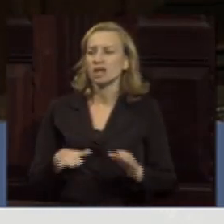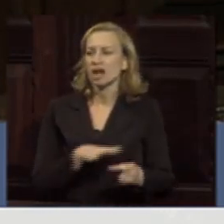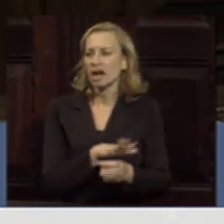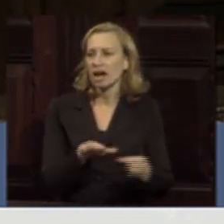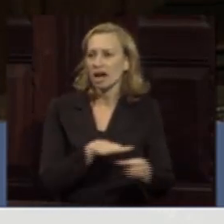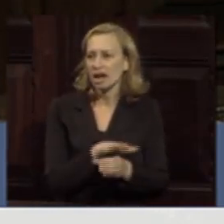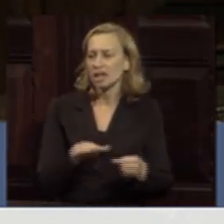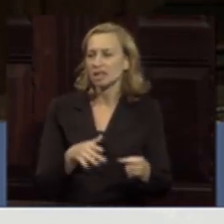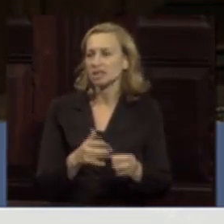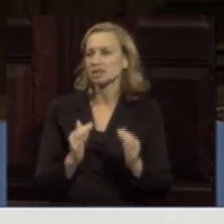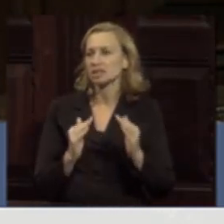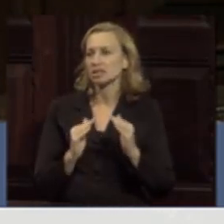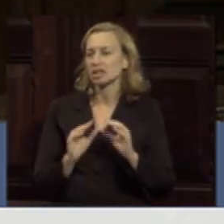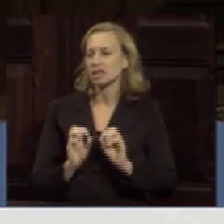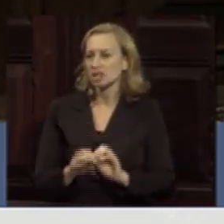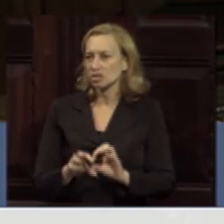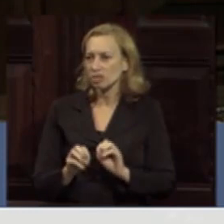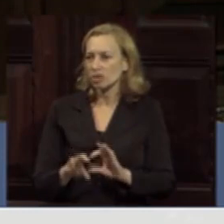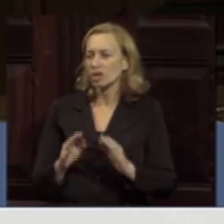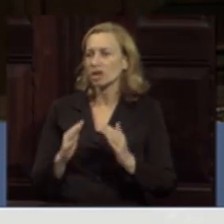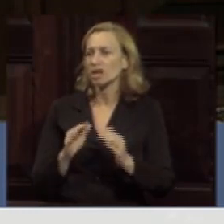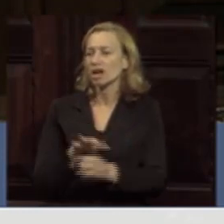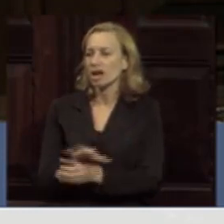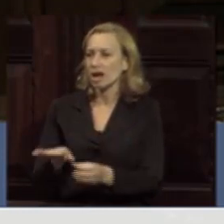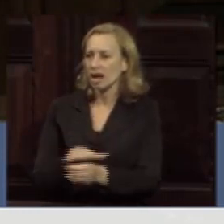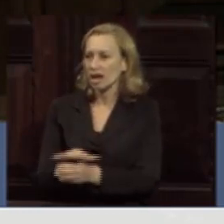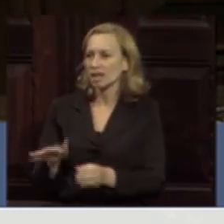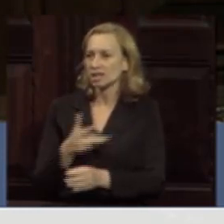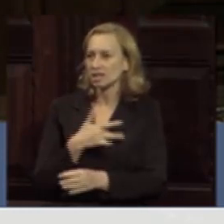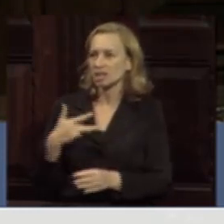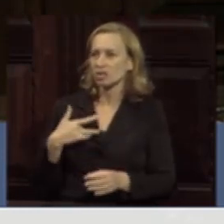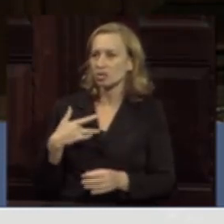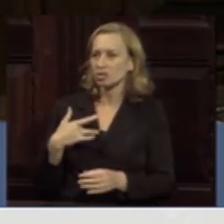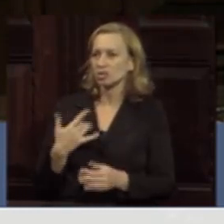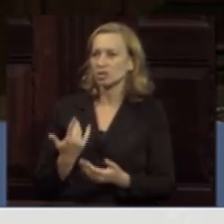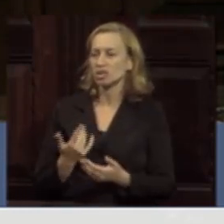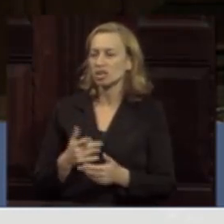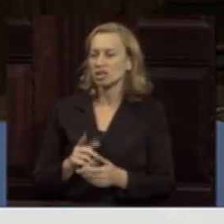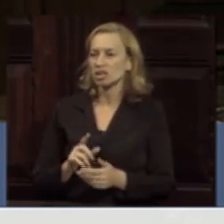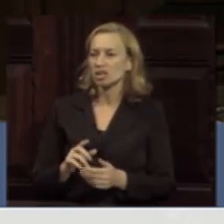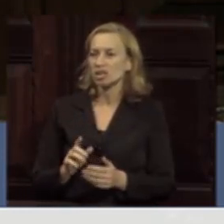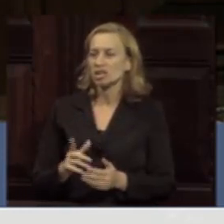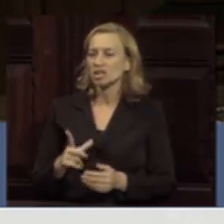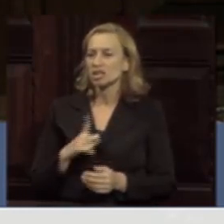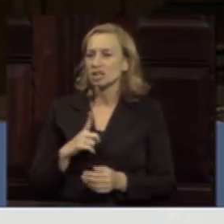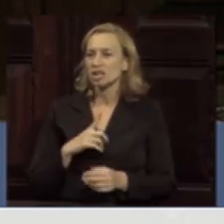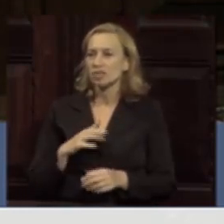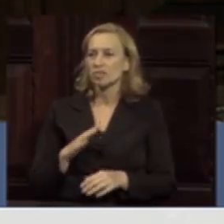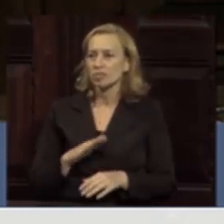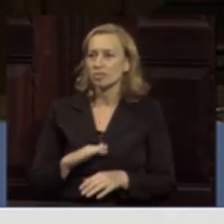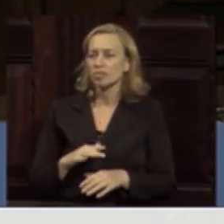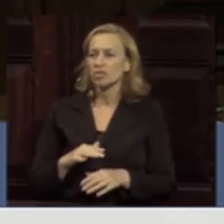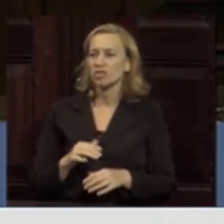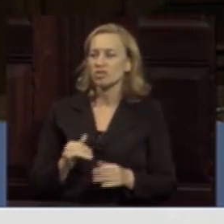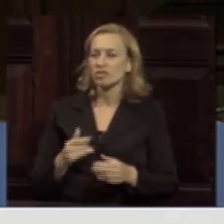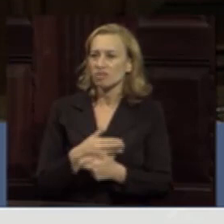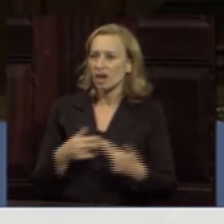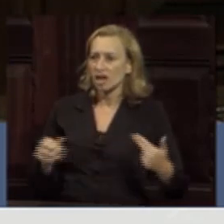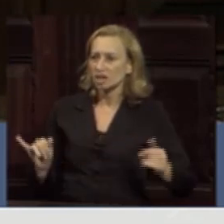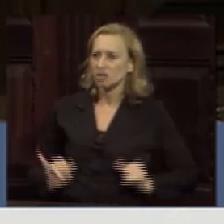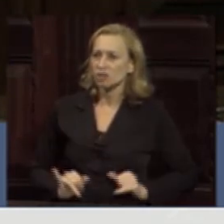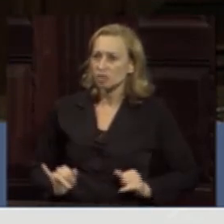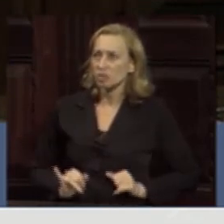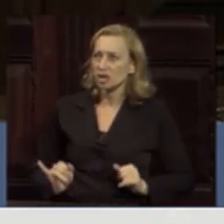no campo da segurança pública, da assistência social, enfim. Então, essas mulheres que em muitos desses movimentos são lideranças,